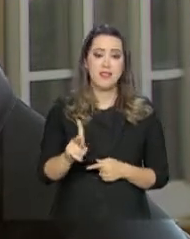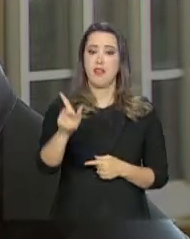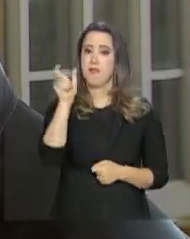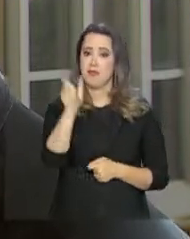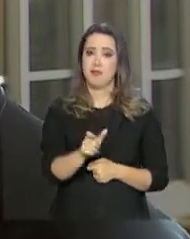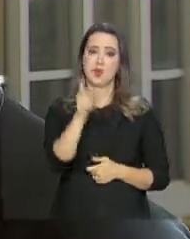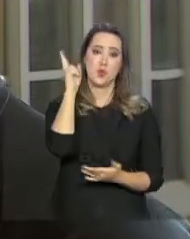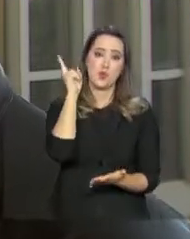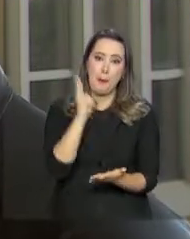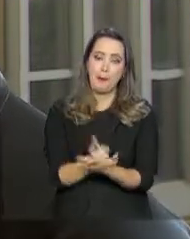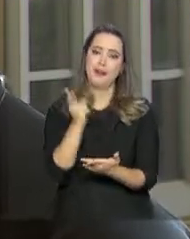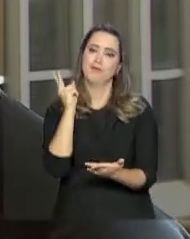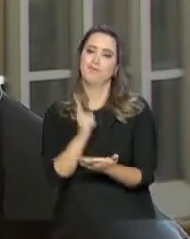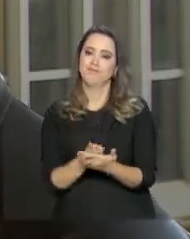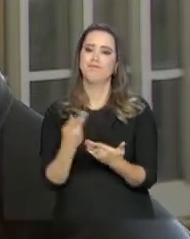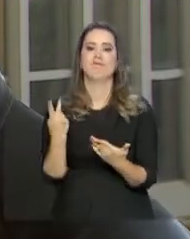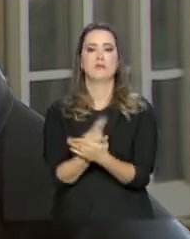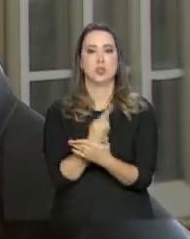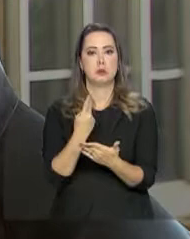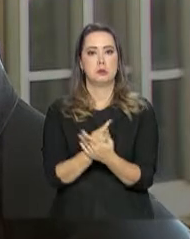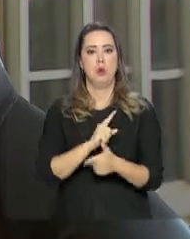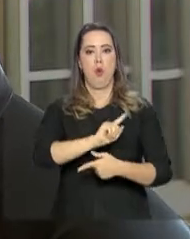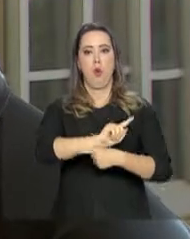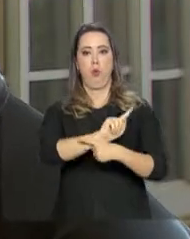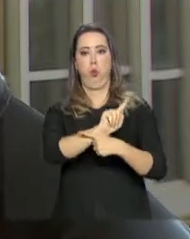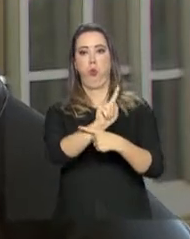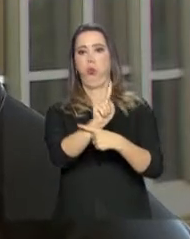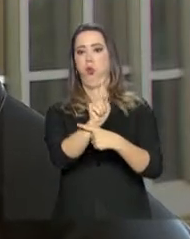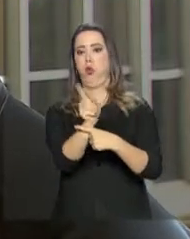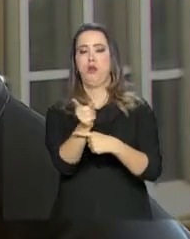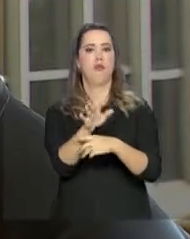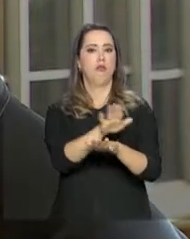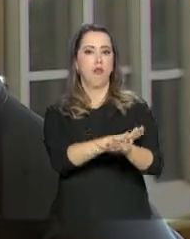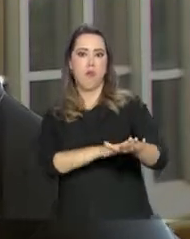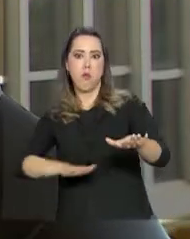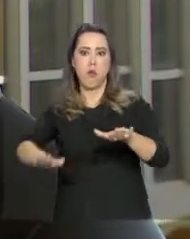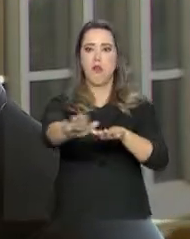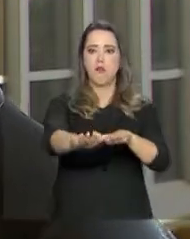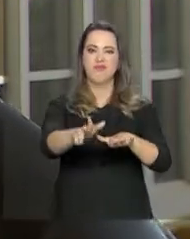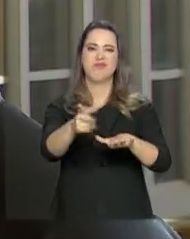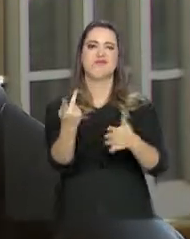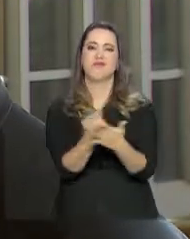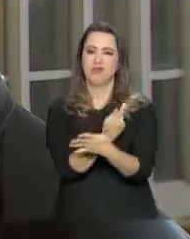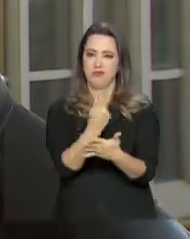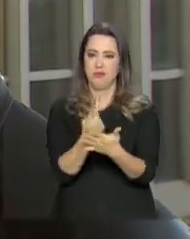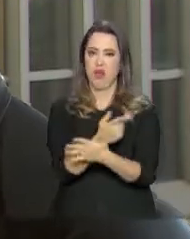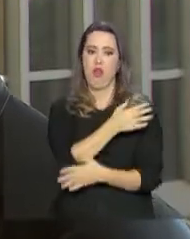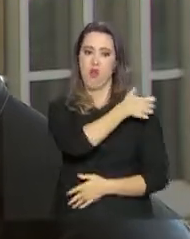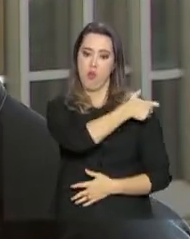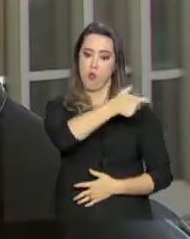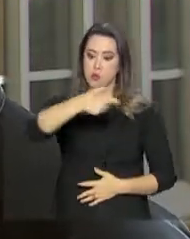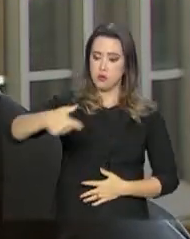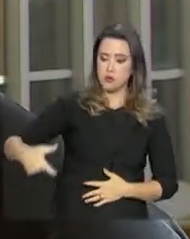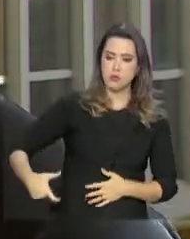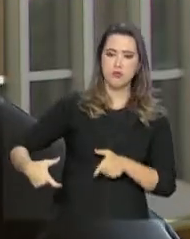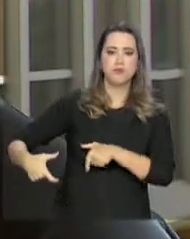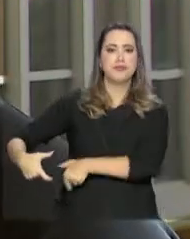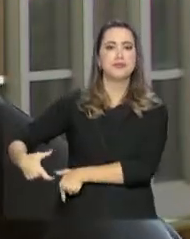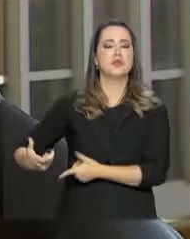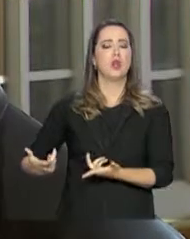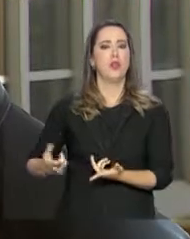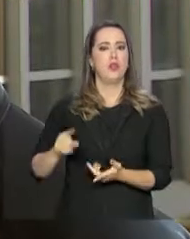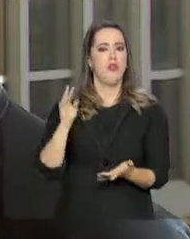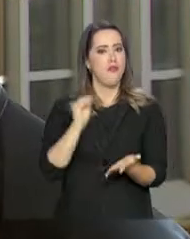a cada período de férias. Nós temos excesso de velocidade, ultrapassagem indevida, falta do cinto de segurança, falta de manutenção